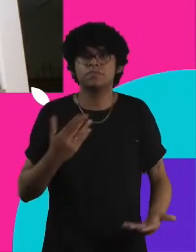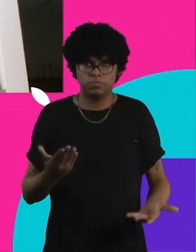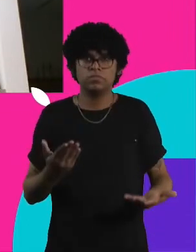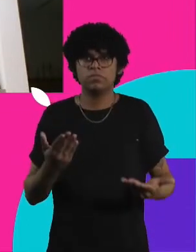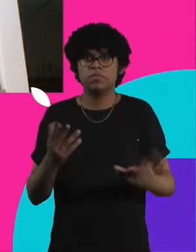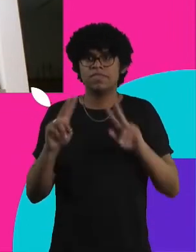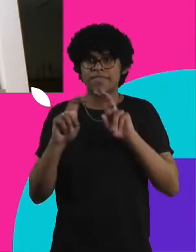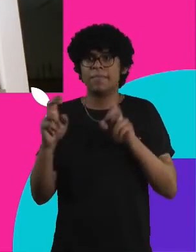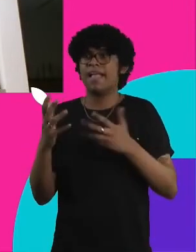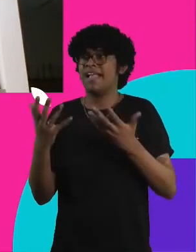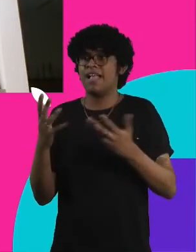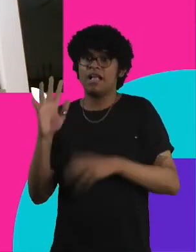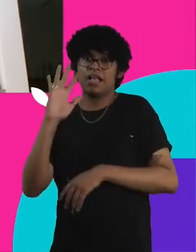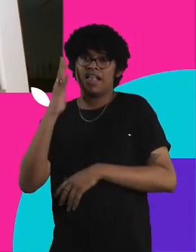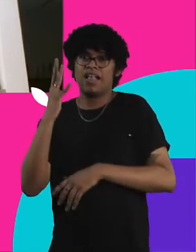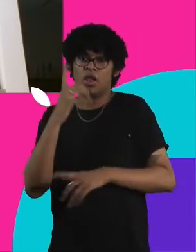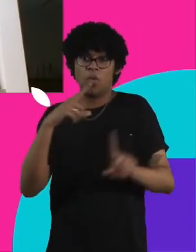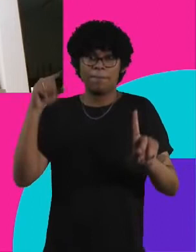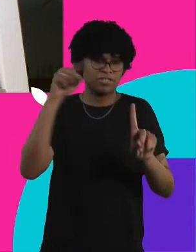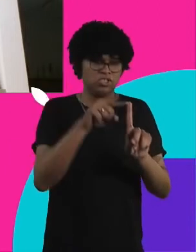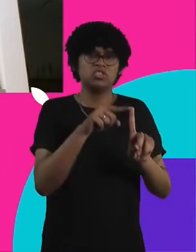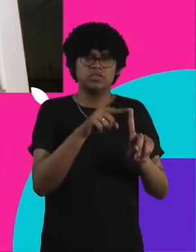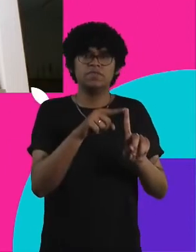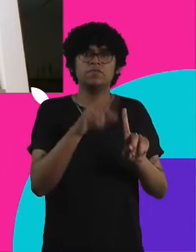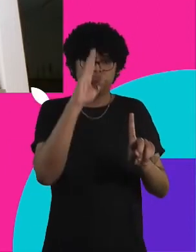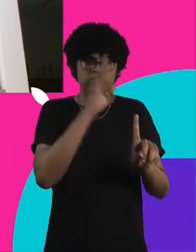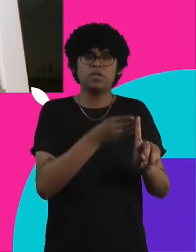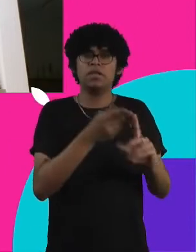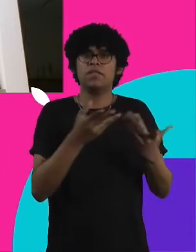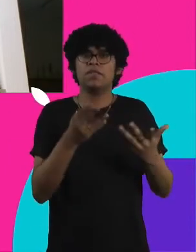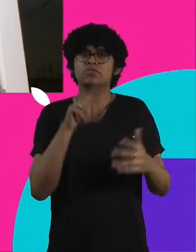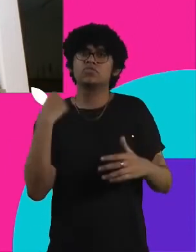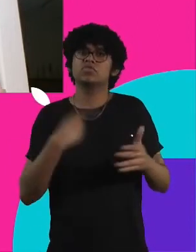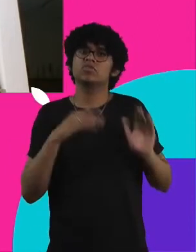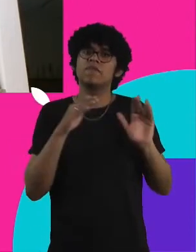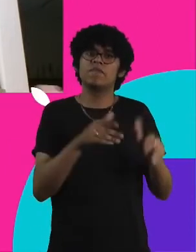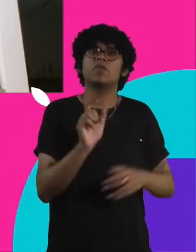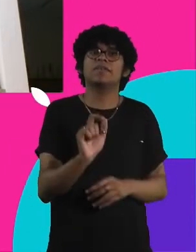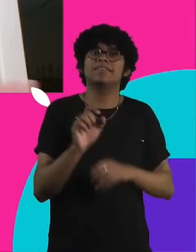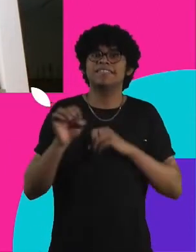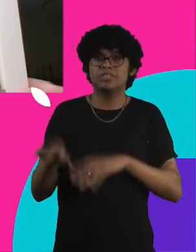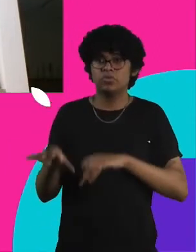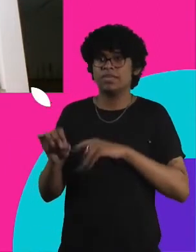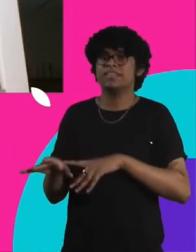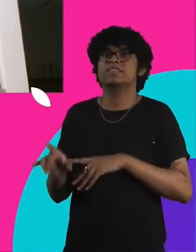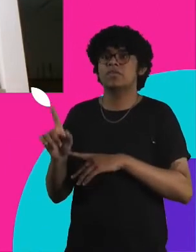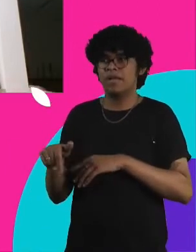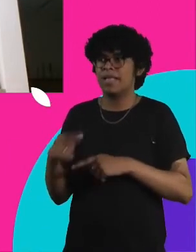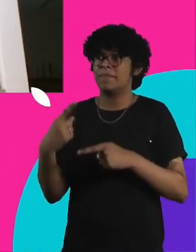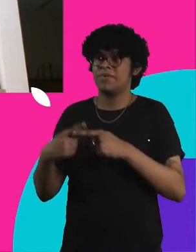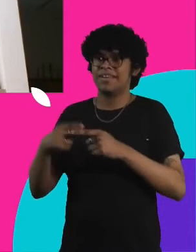para a solução, tentando ser o mais objetiva possível, o que a gente focou? A gente focou em educação, que é a nossa razão, a